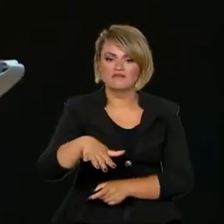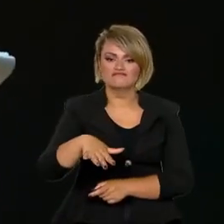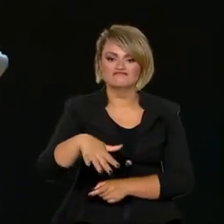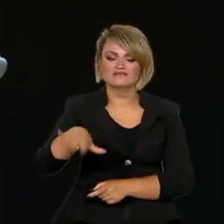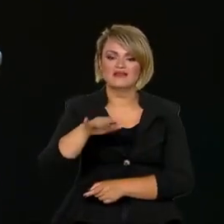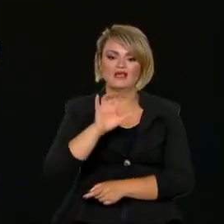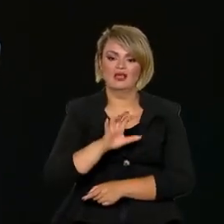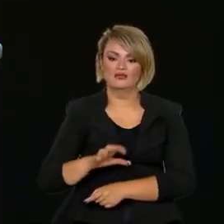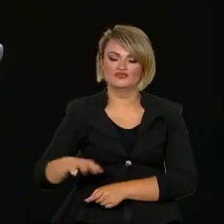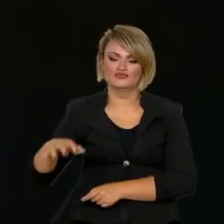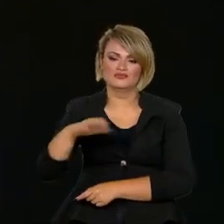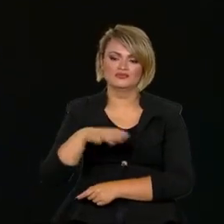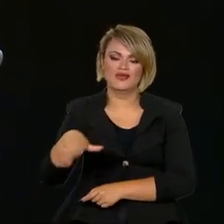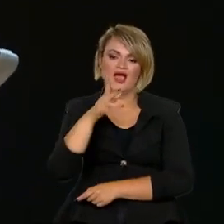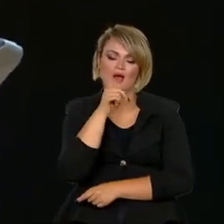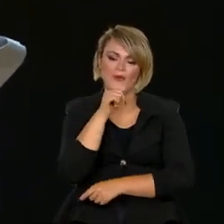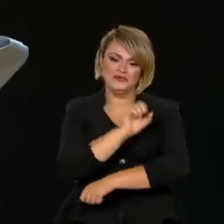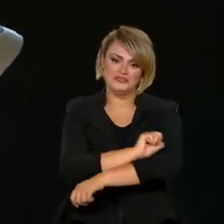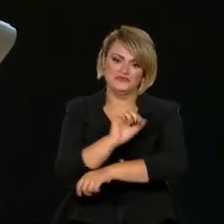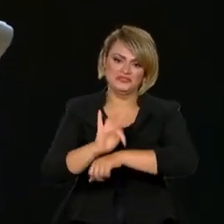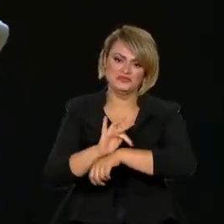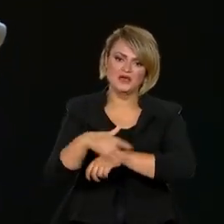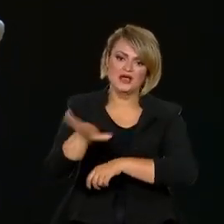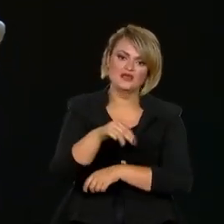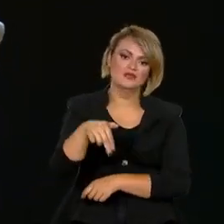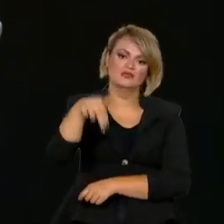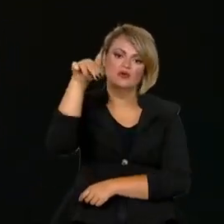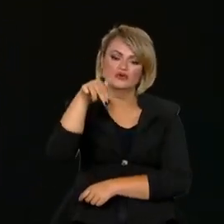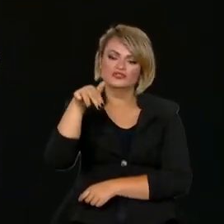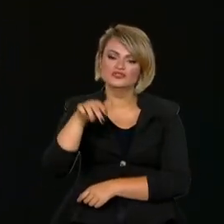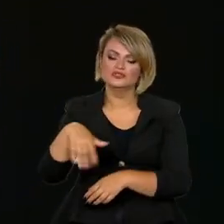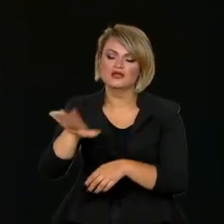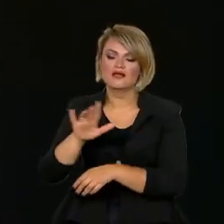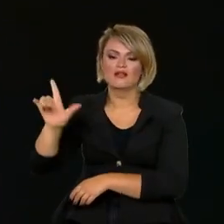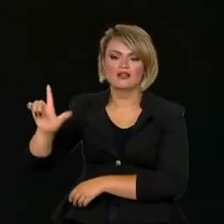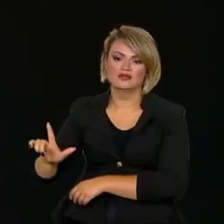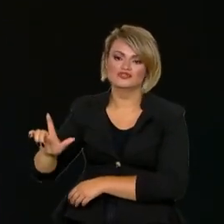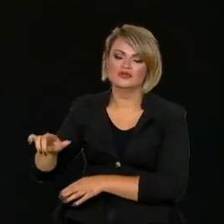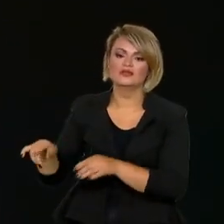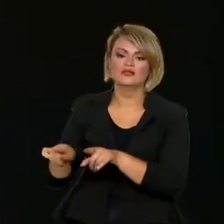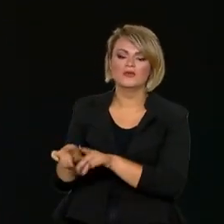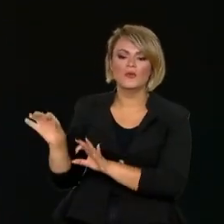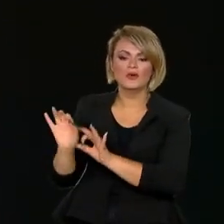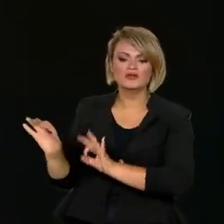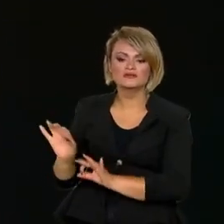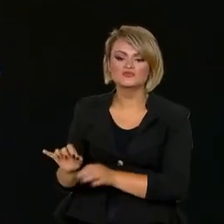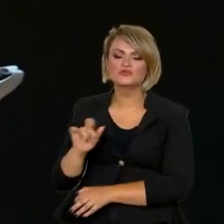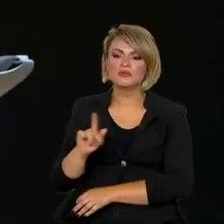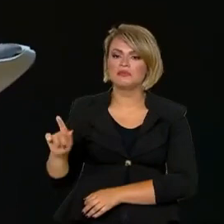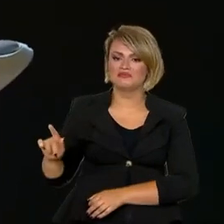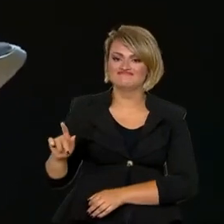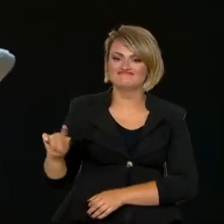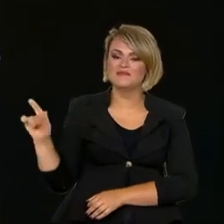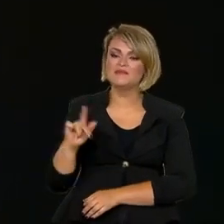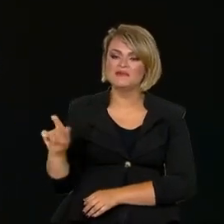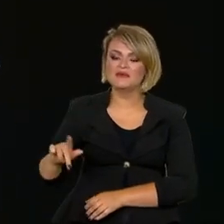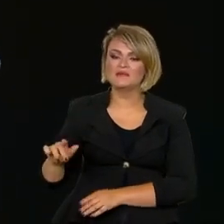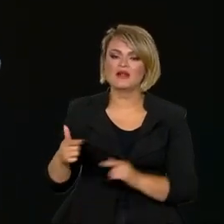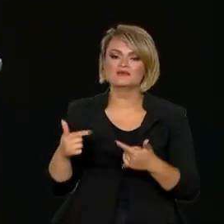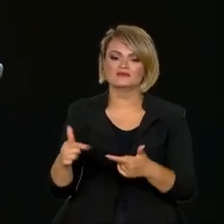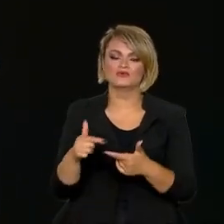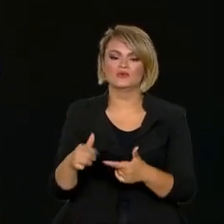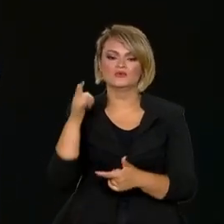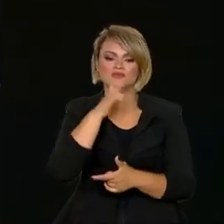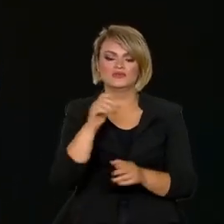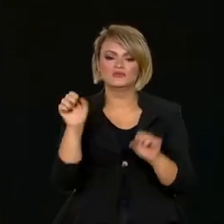dos eixos do São Francisco, aí, eixo norte e eixo leste, inclusive uma modelagem de PPP para operar esse